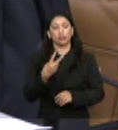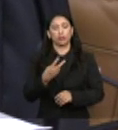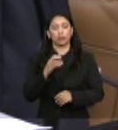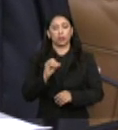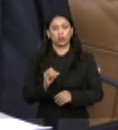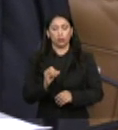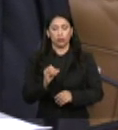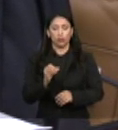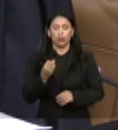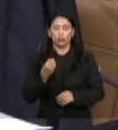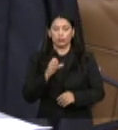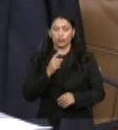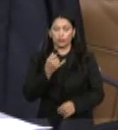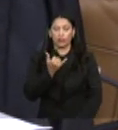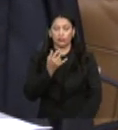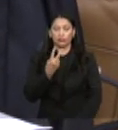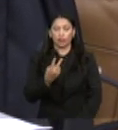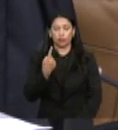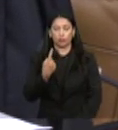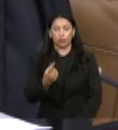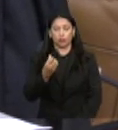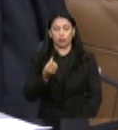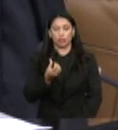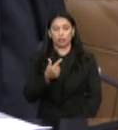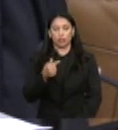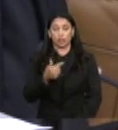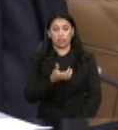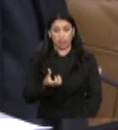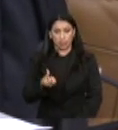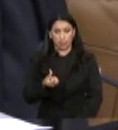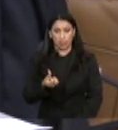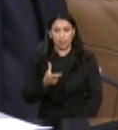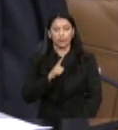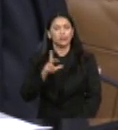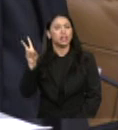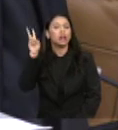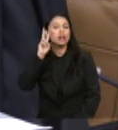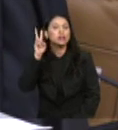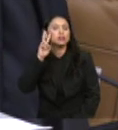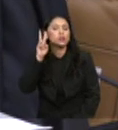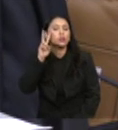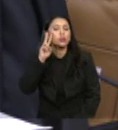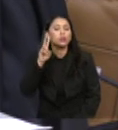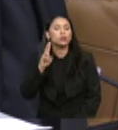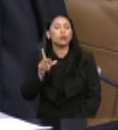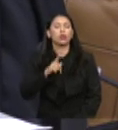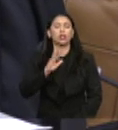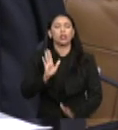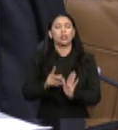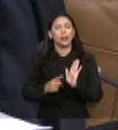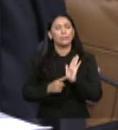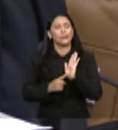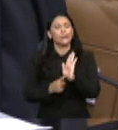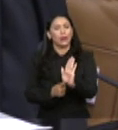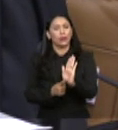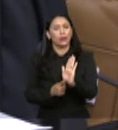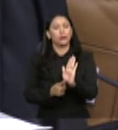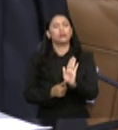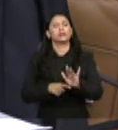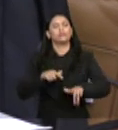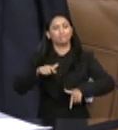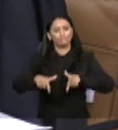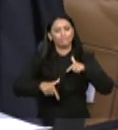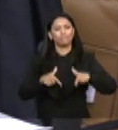de criação da Justiça Eleitoral brasileira cuja história por si só vale um